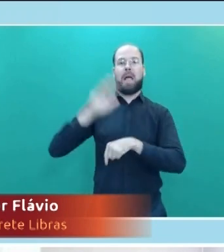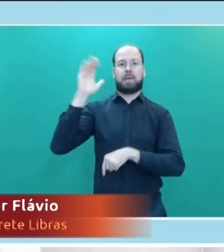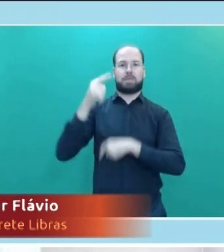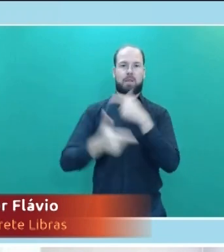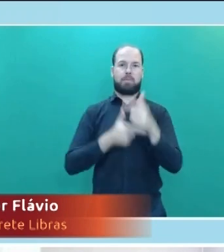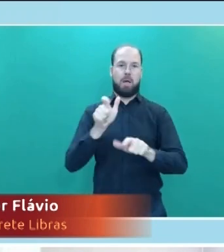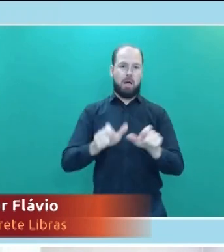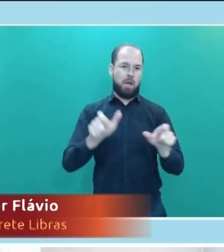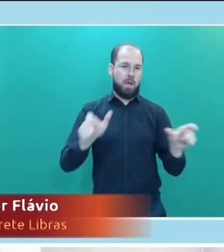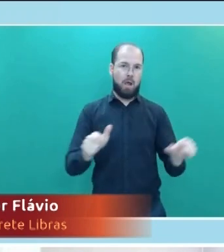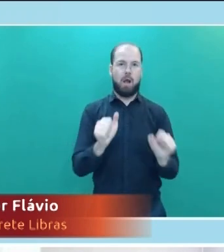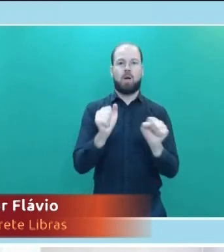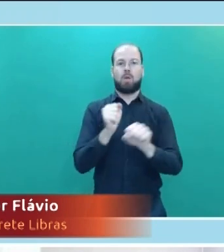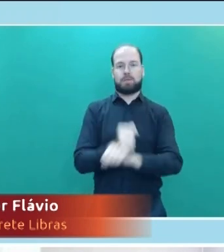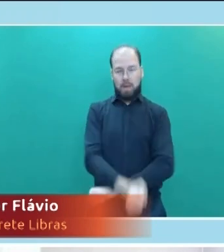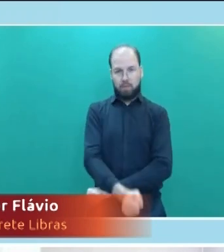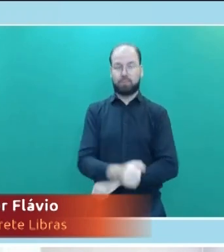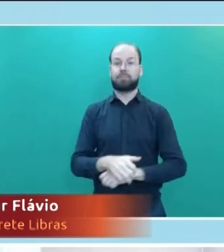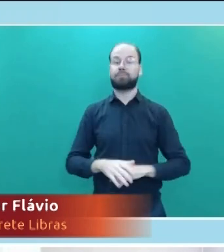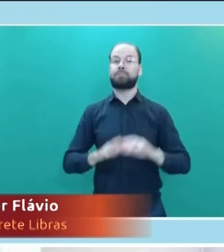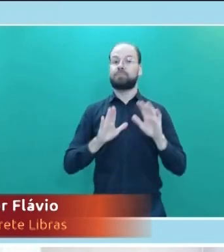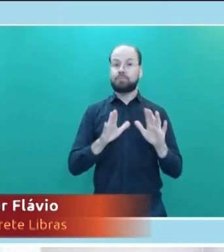trabalho escravo, justamente hoje,